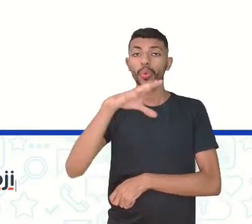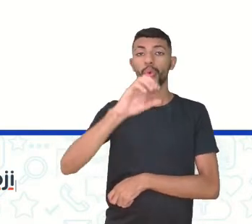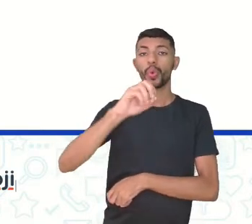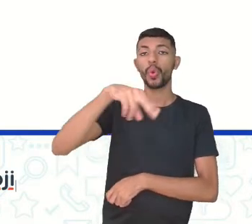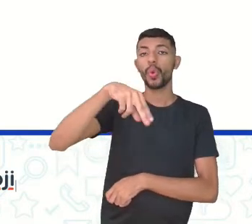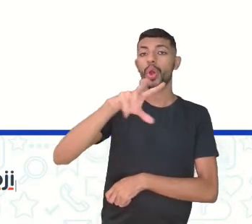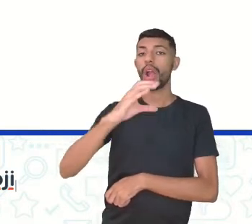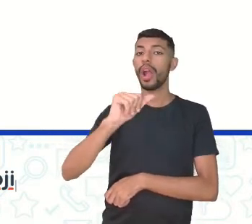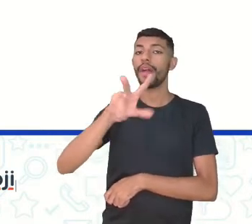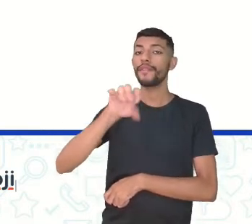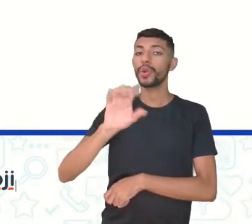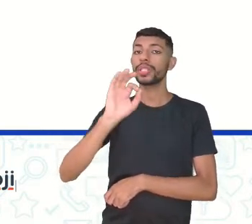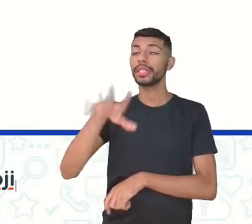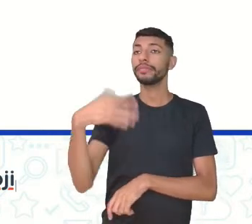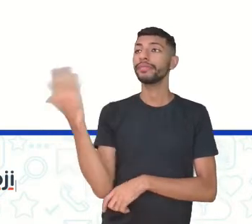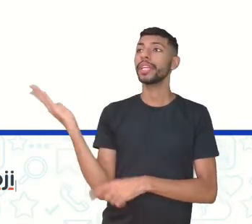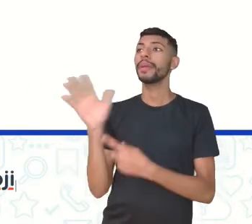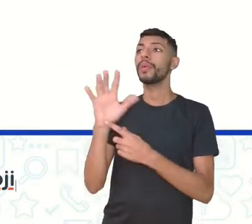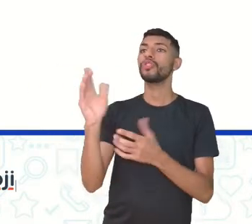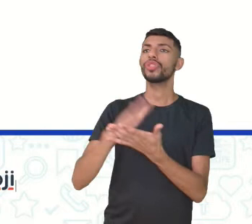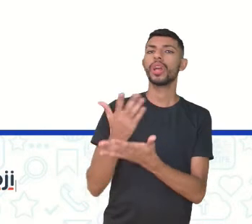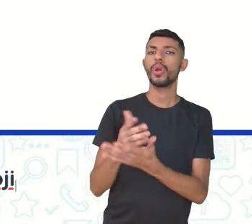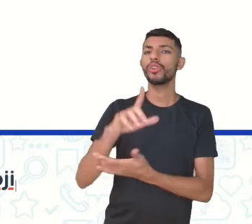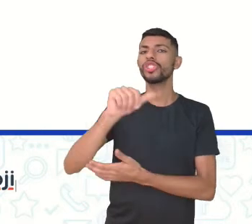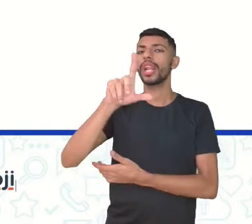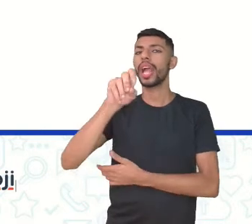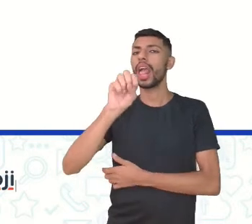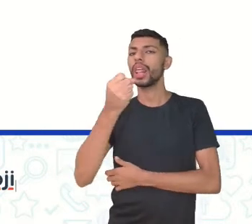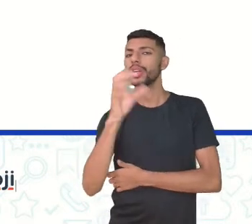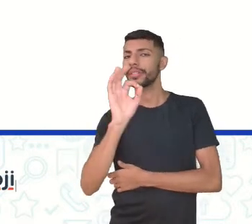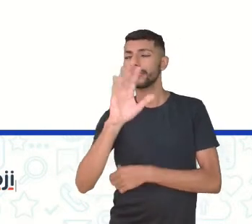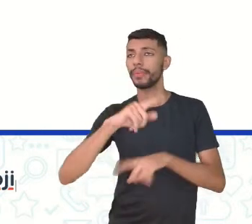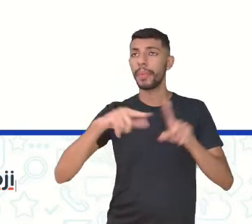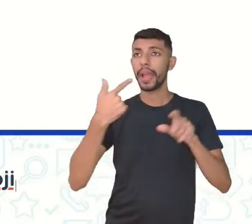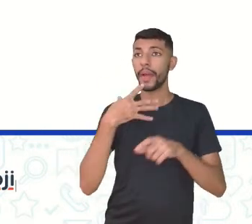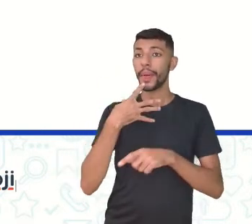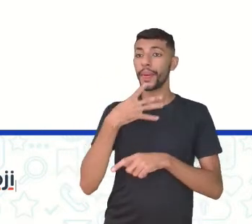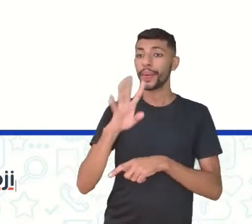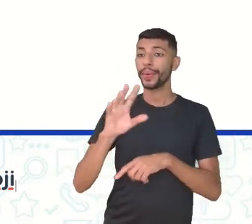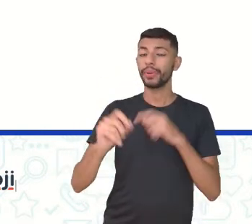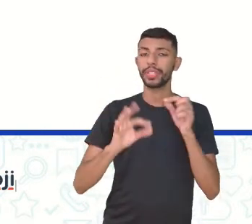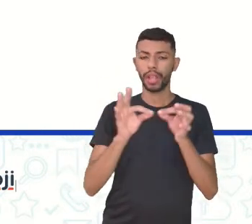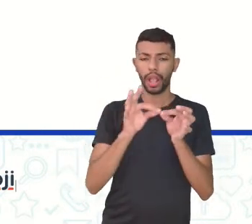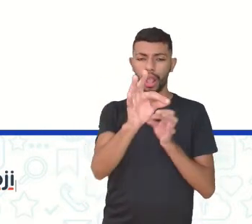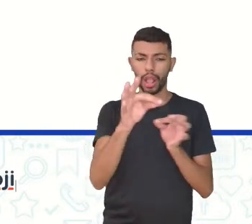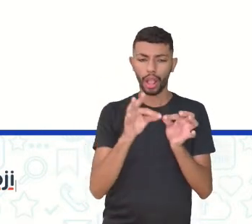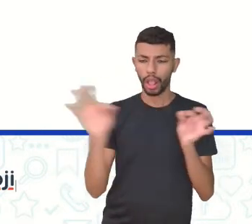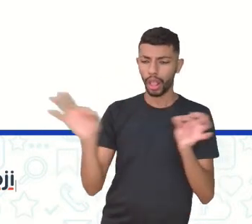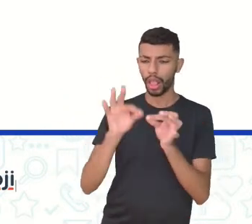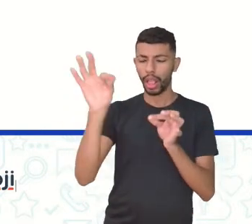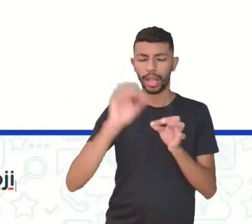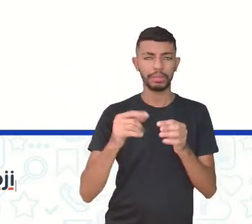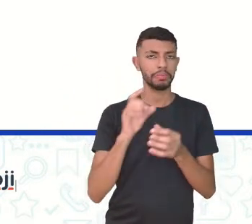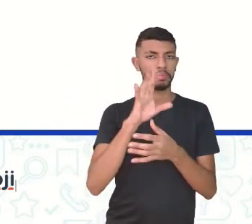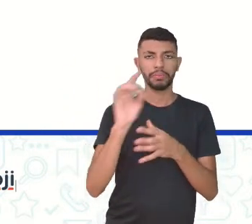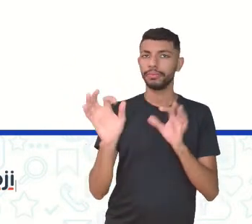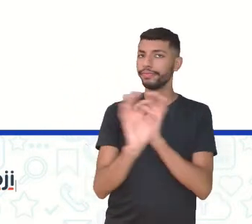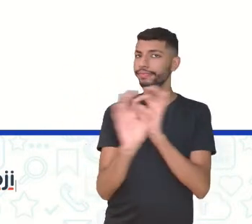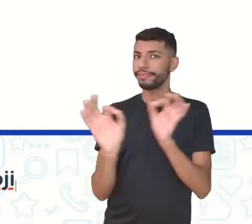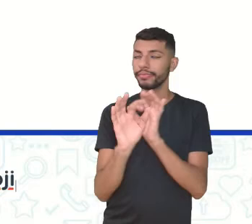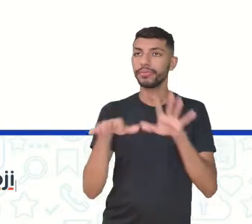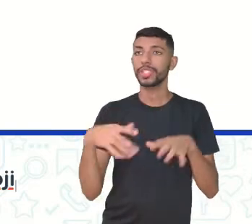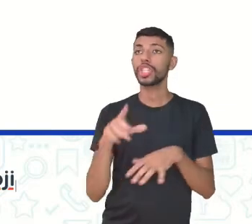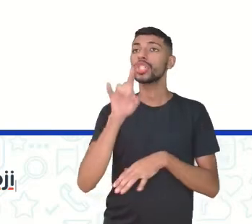esse polígono aí, ele apresenta alguns lados. Mas esses lados, eu não conheço a medida desses lados. A única coisa